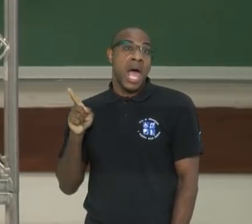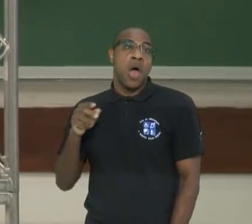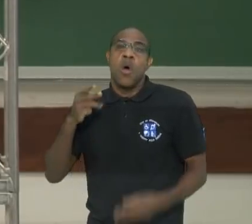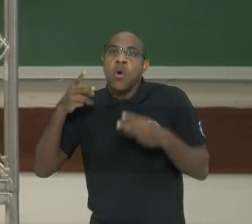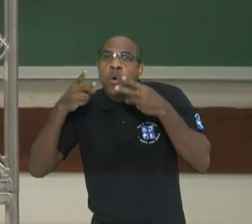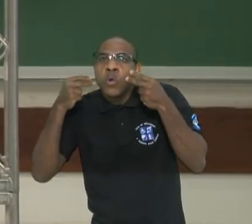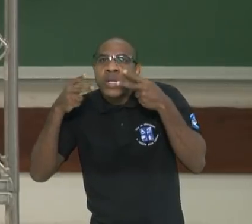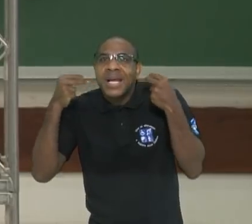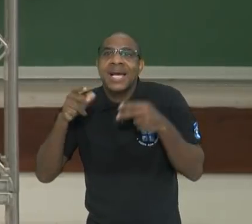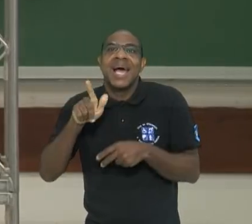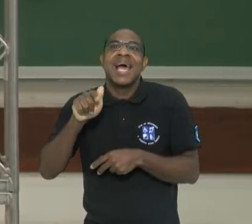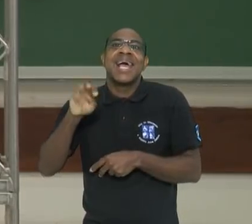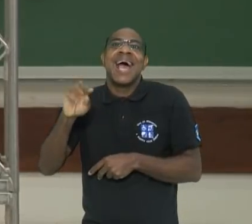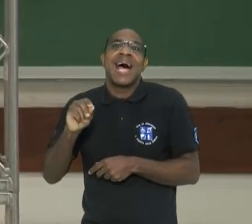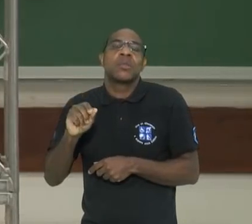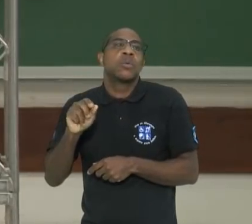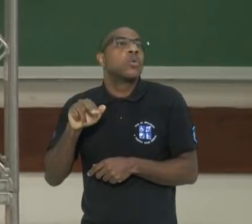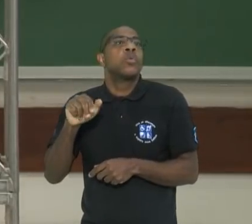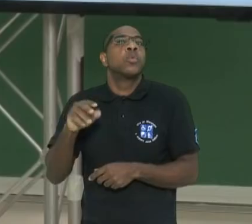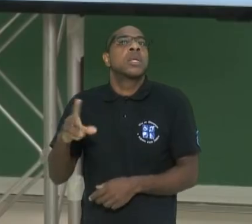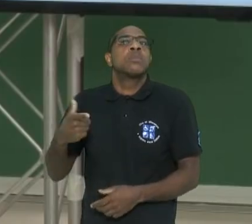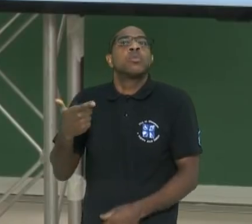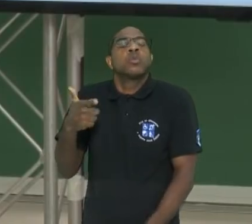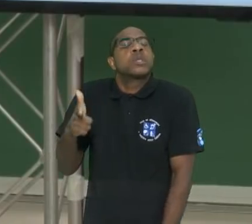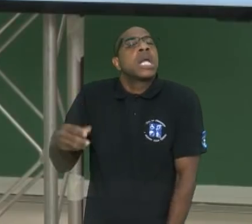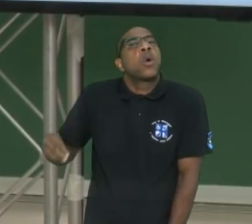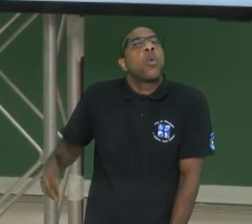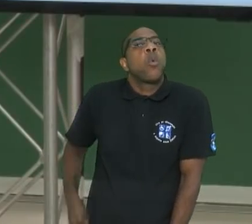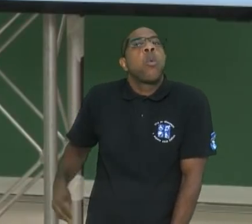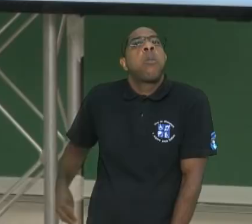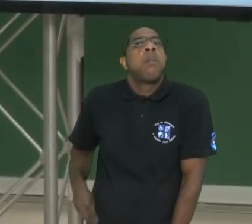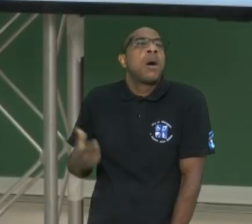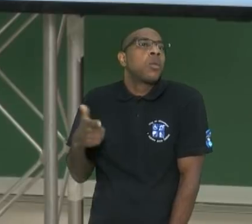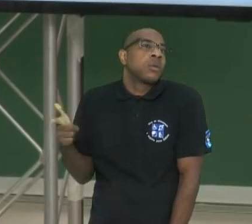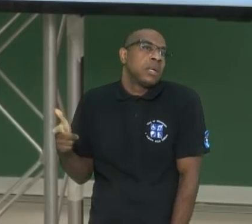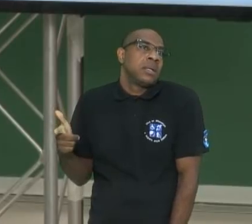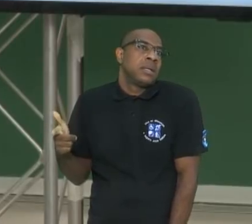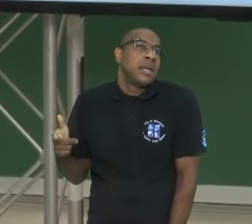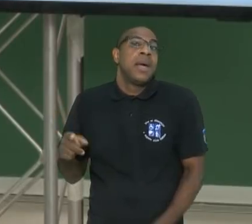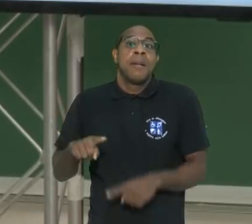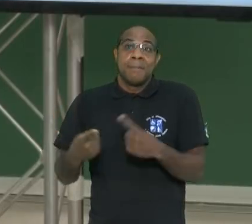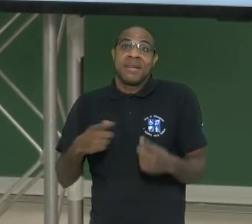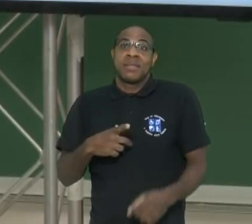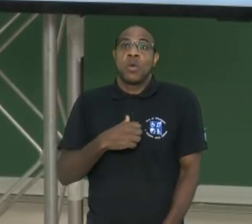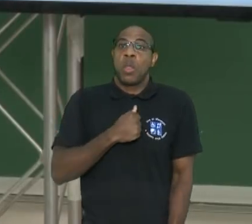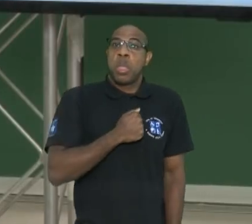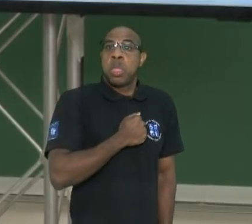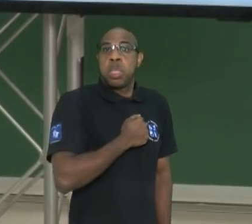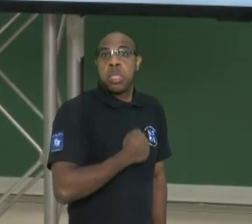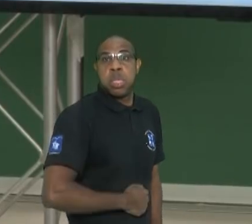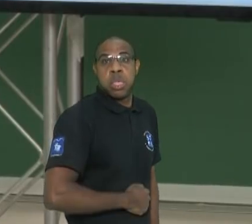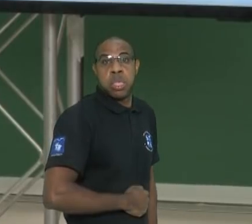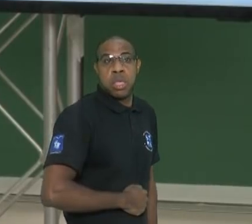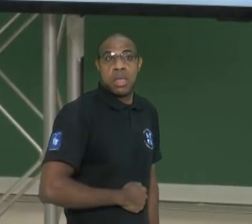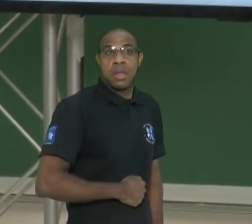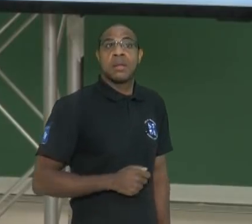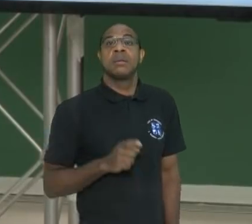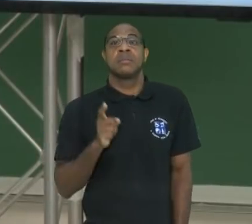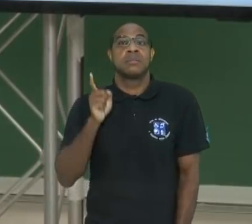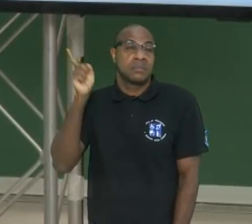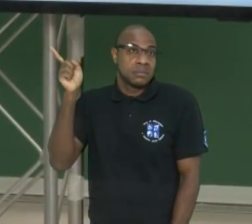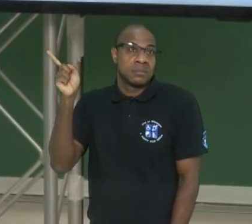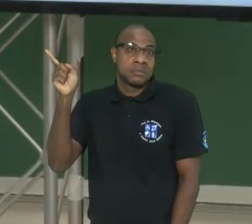doença, jamais, mas eles acabam transmitindo nas suas fezes. O gato contaminado elimina as fezes